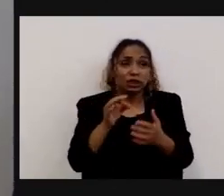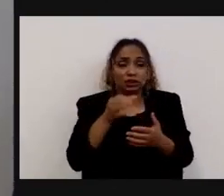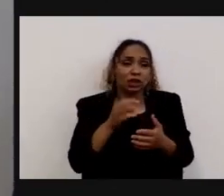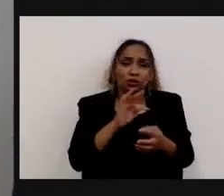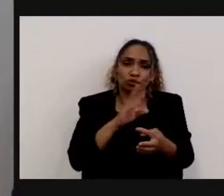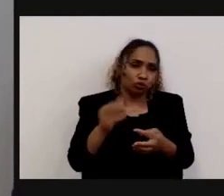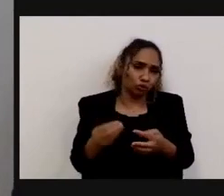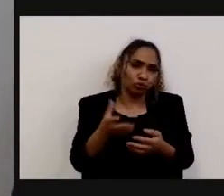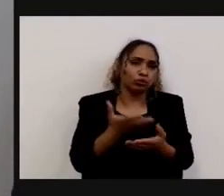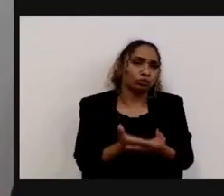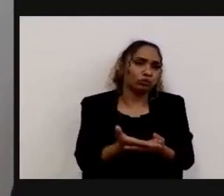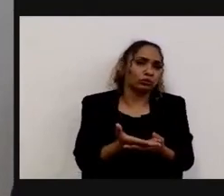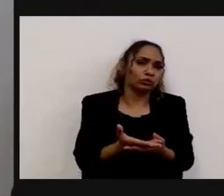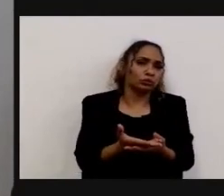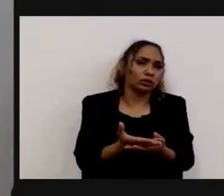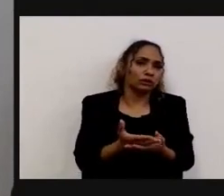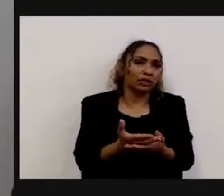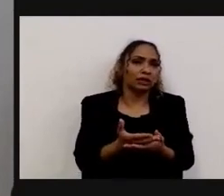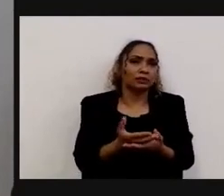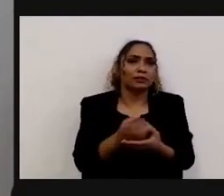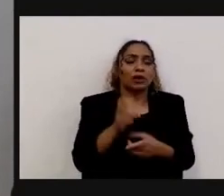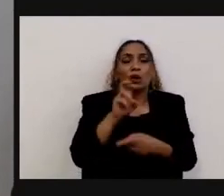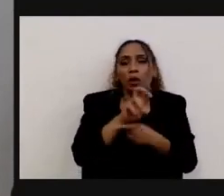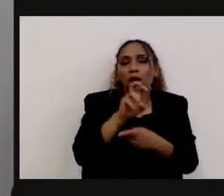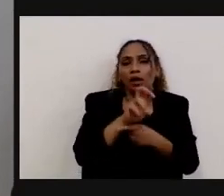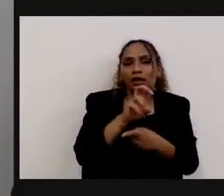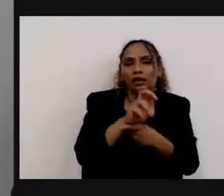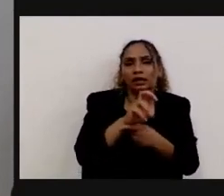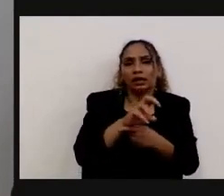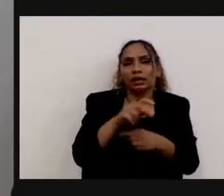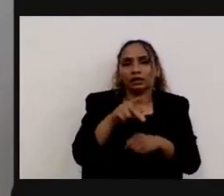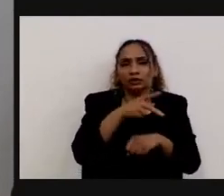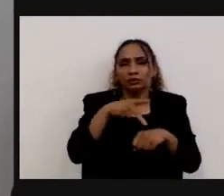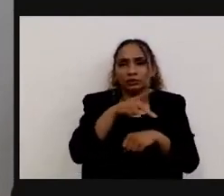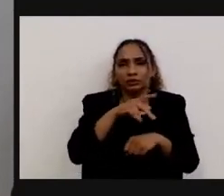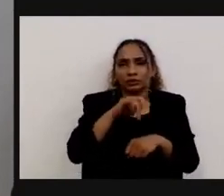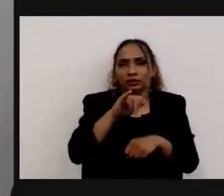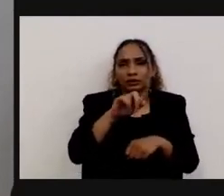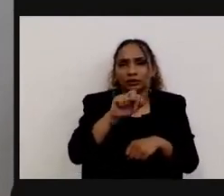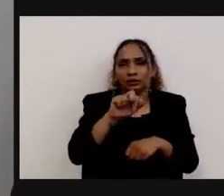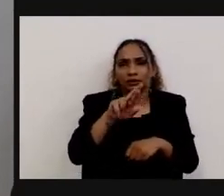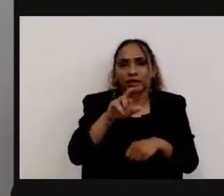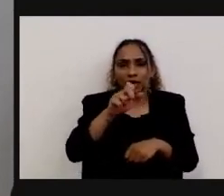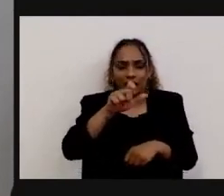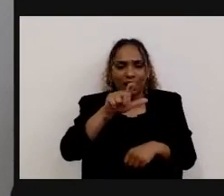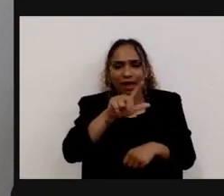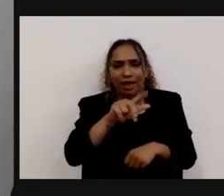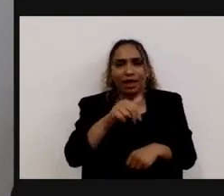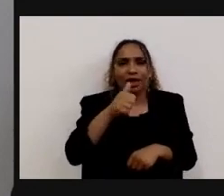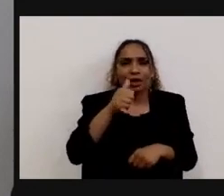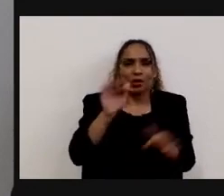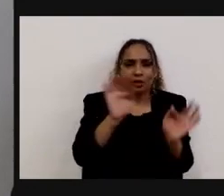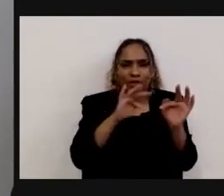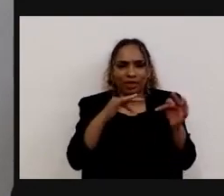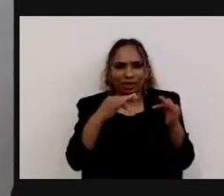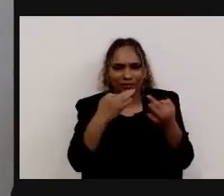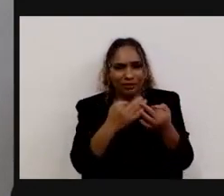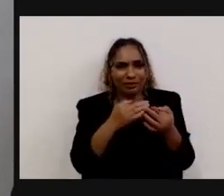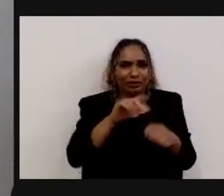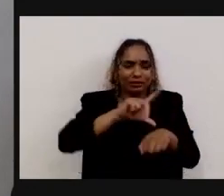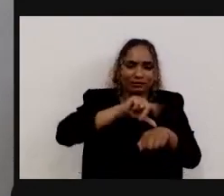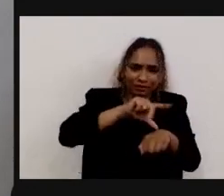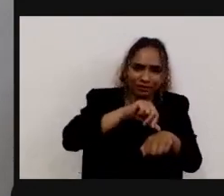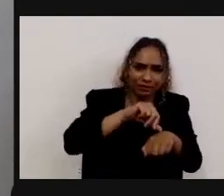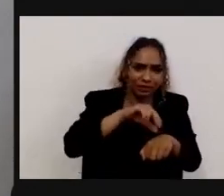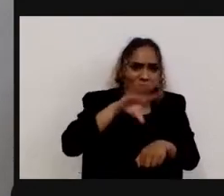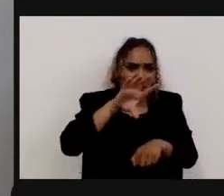que a gente adora contada de uma creche em Israel que os pais estavam atrasando muito né não sei se vocês conhecem a história que os pais estavam atrasando para buscar os